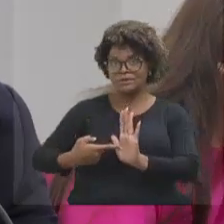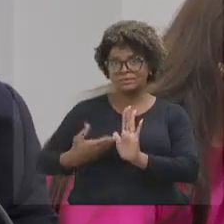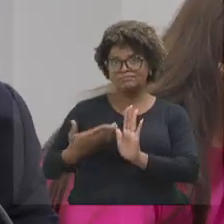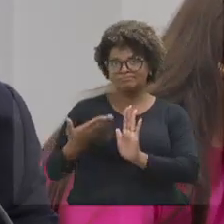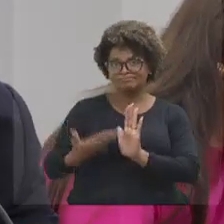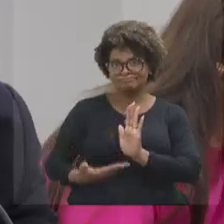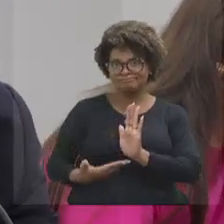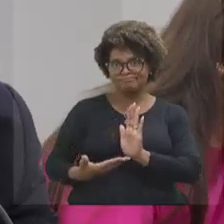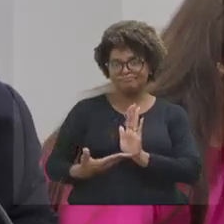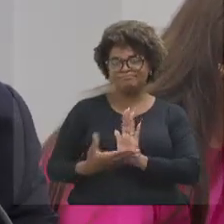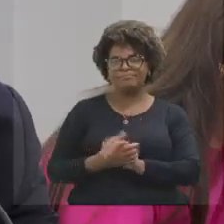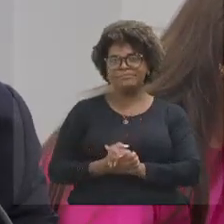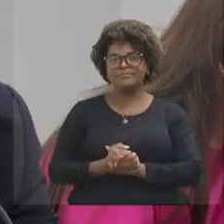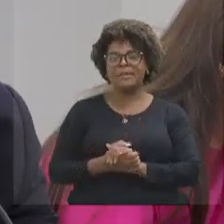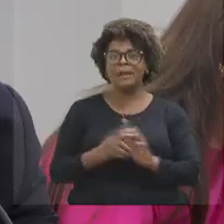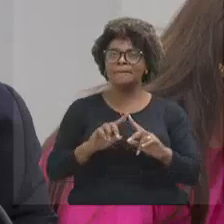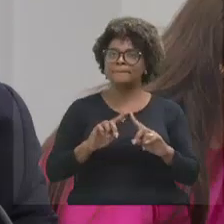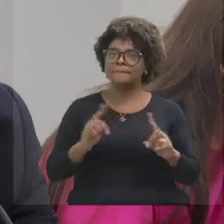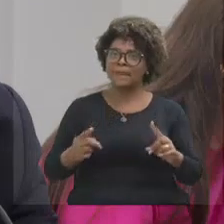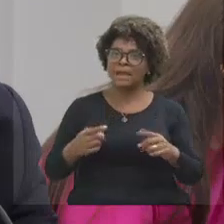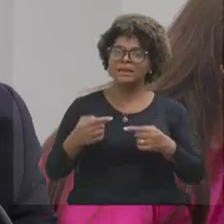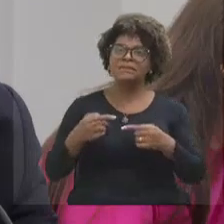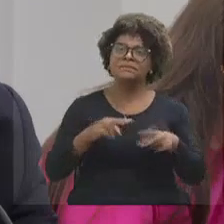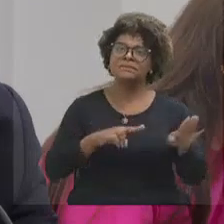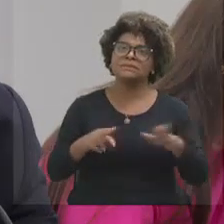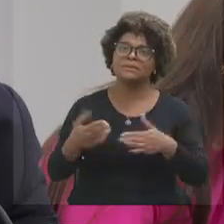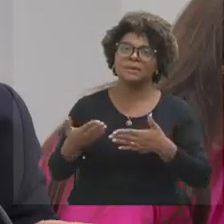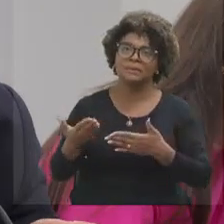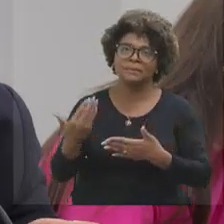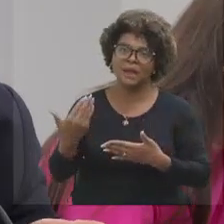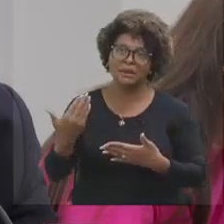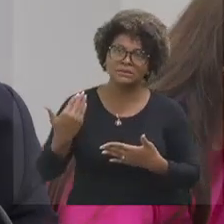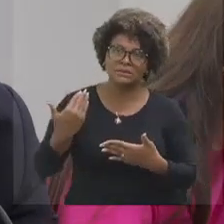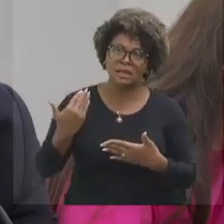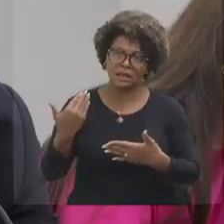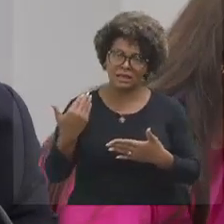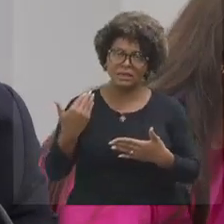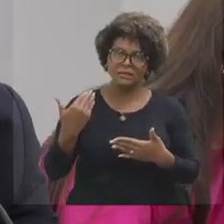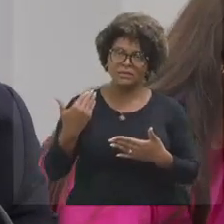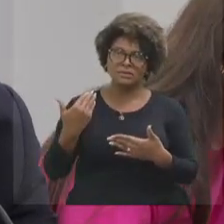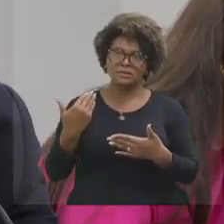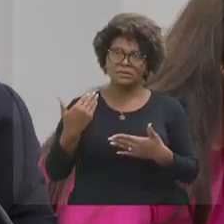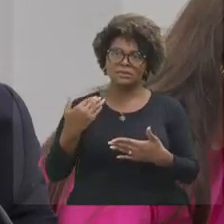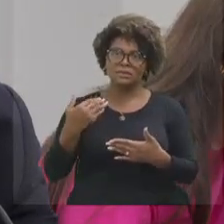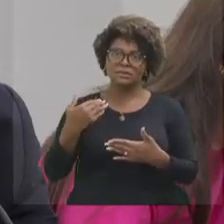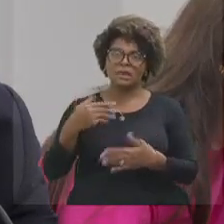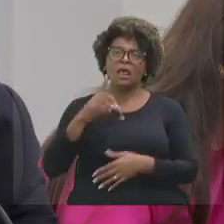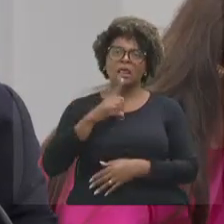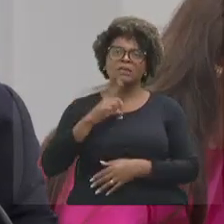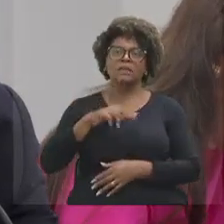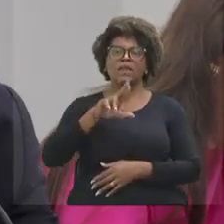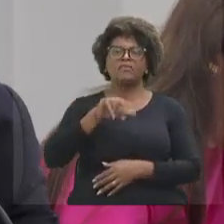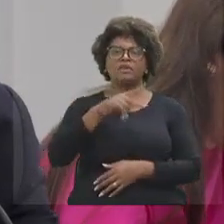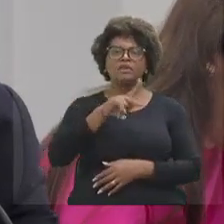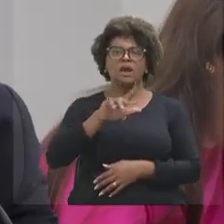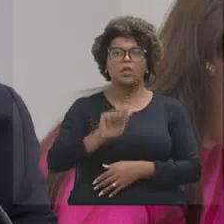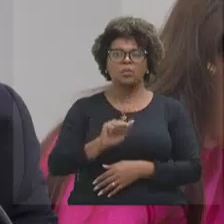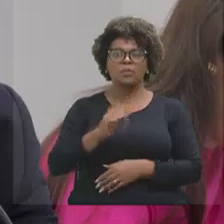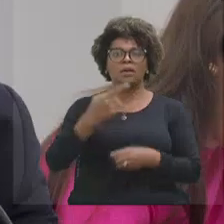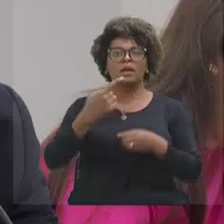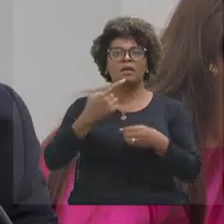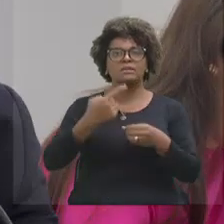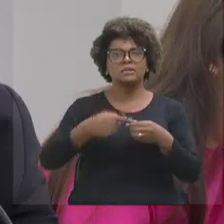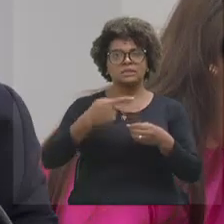mas tivemos aí a semana passada né com o senhor onde acertamos a Upa na cidade de Cássia